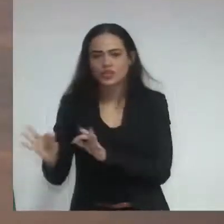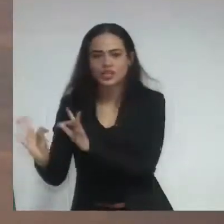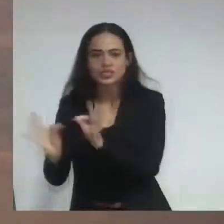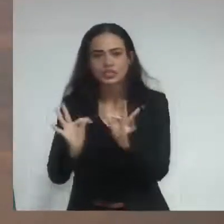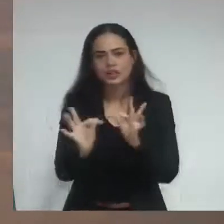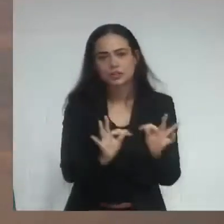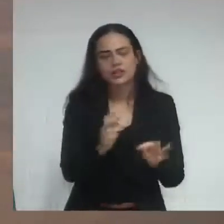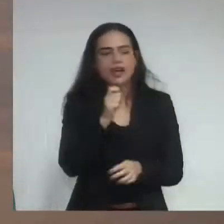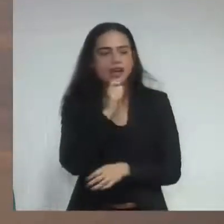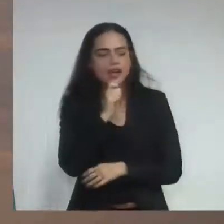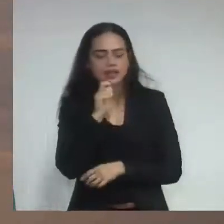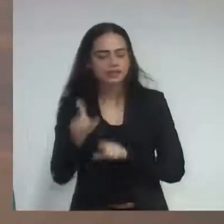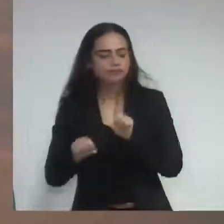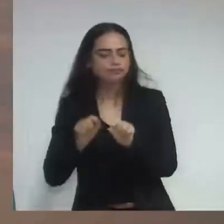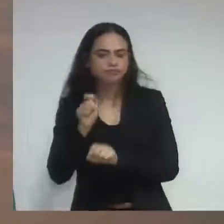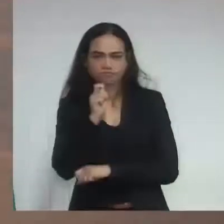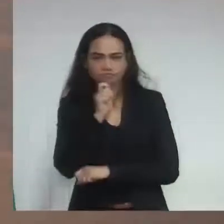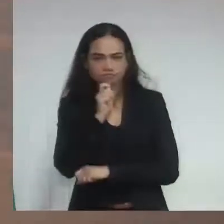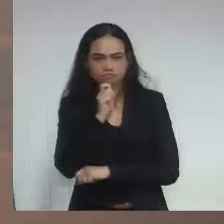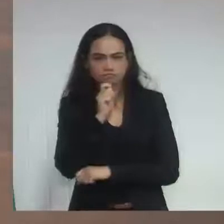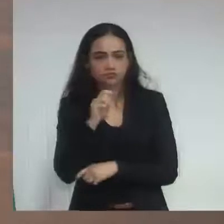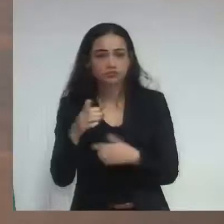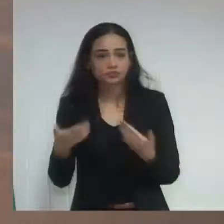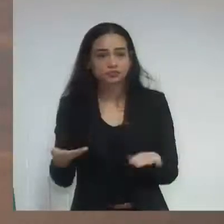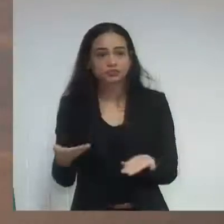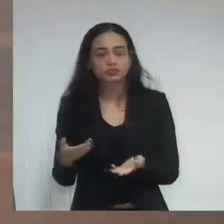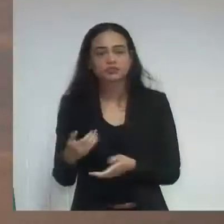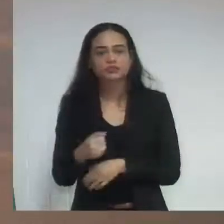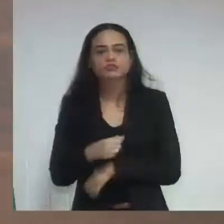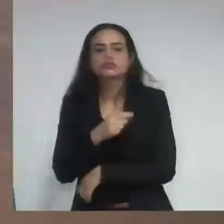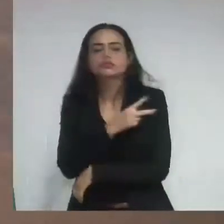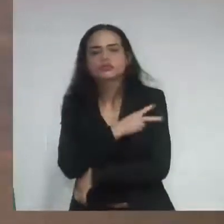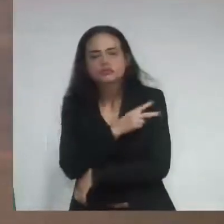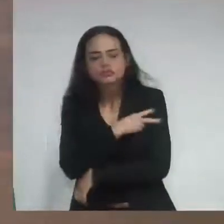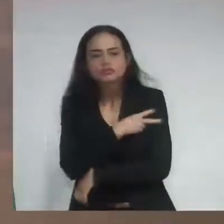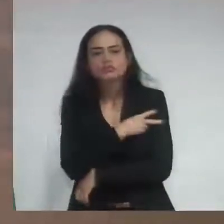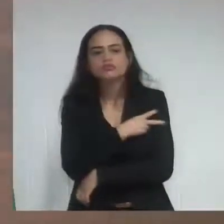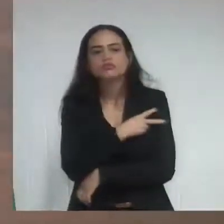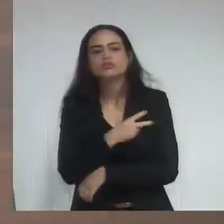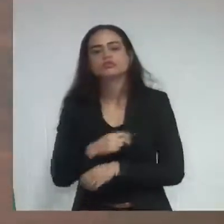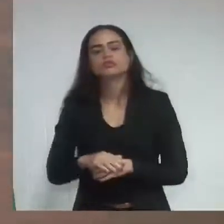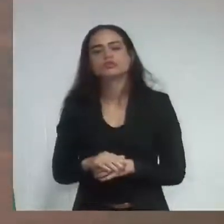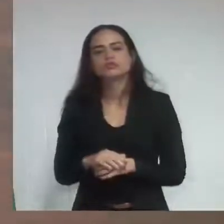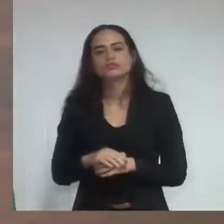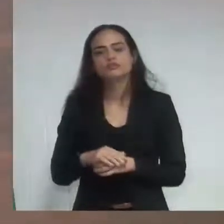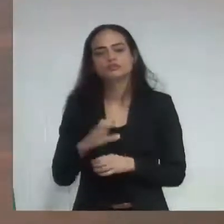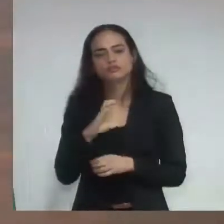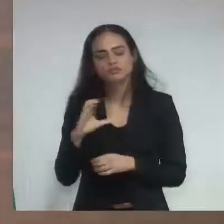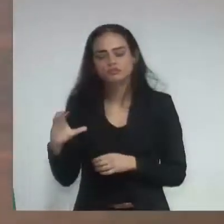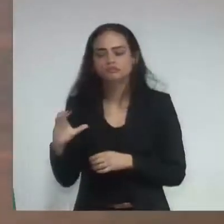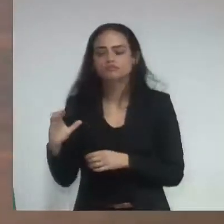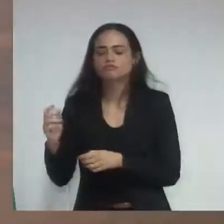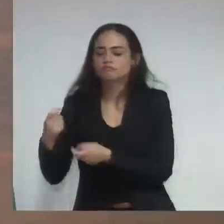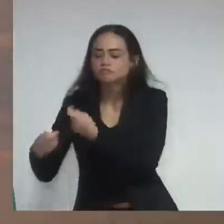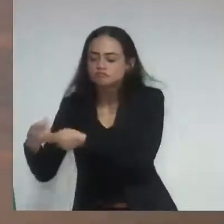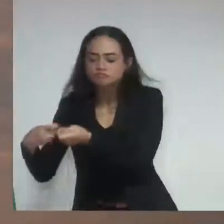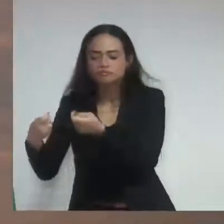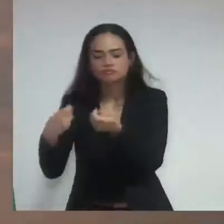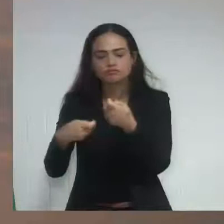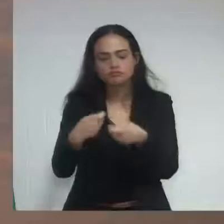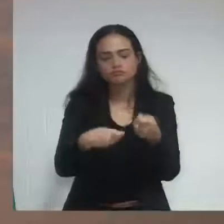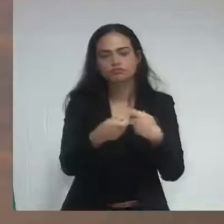nomeados, e que, nesse momento, os chefes de setor, que são os antigos coordenadores, dirigem esses